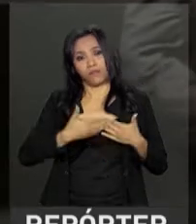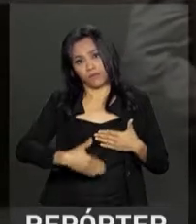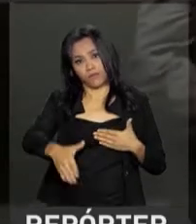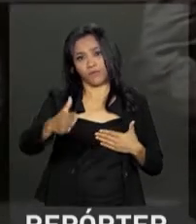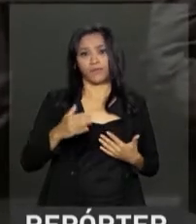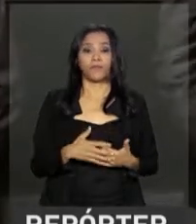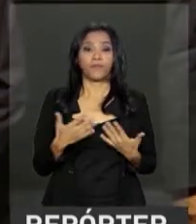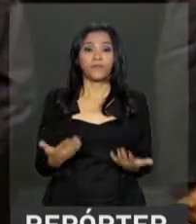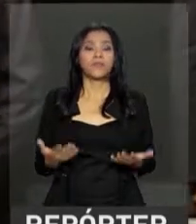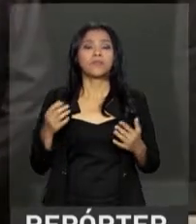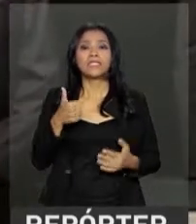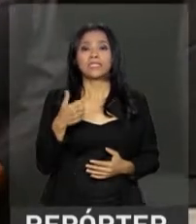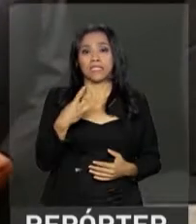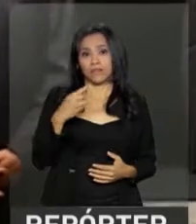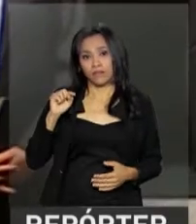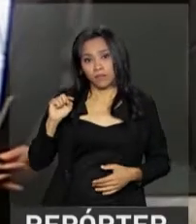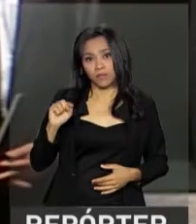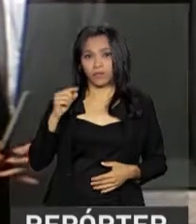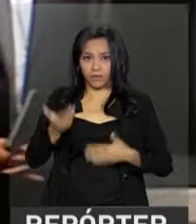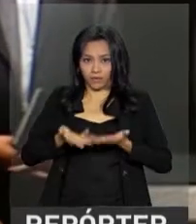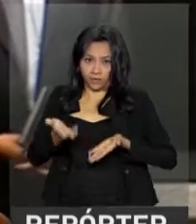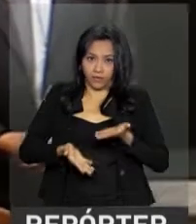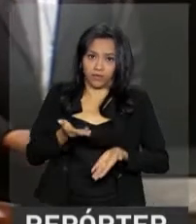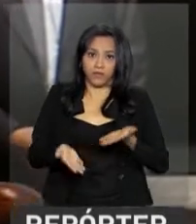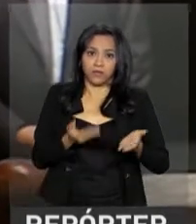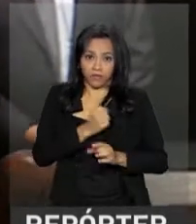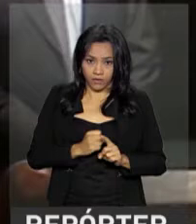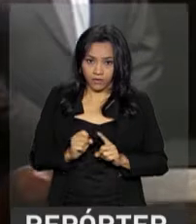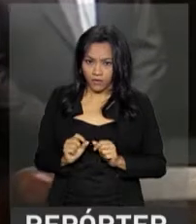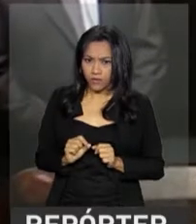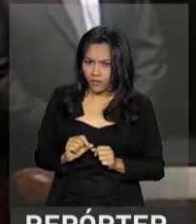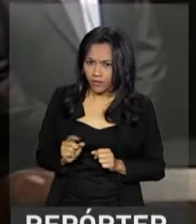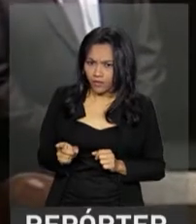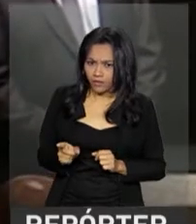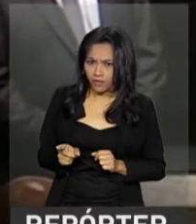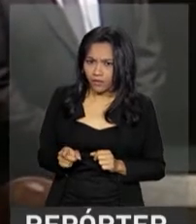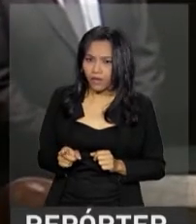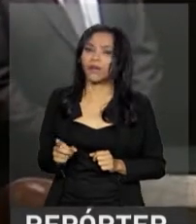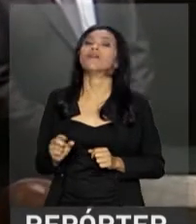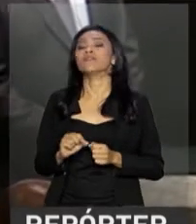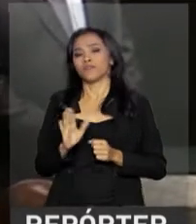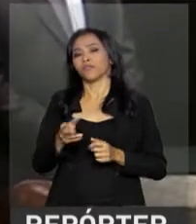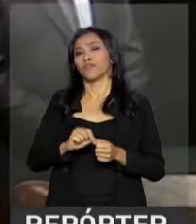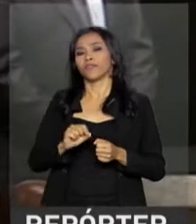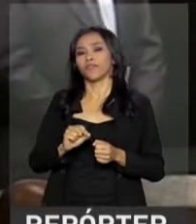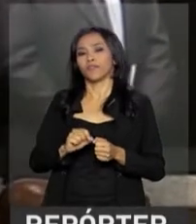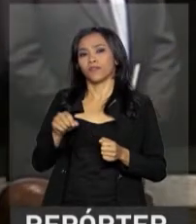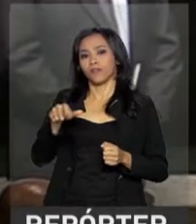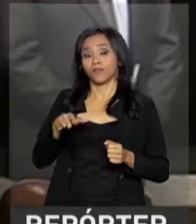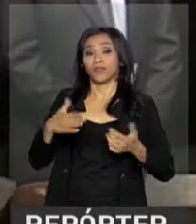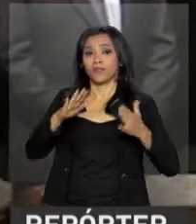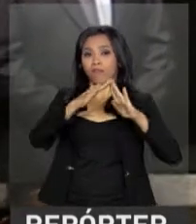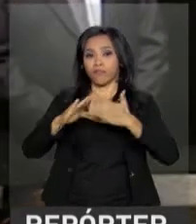um número, cerca de 13 mil atendimentos sociais foram feitos na Vila Kennedy, né? Na Vila Kennedy, né? E isto